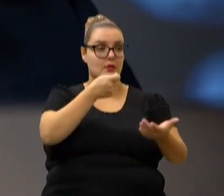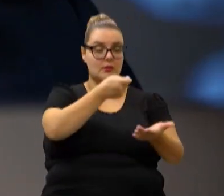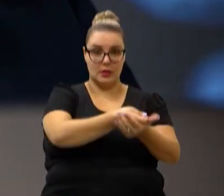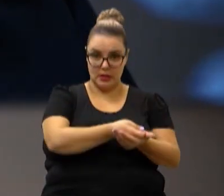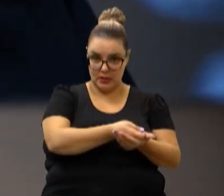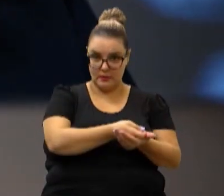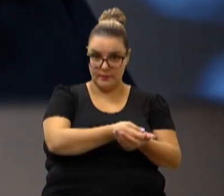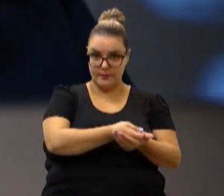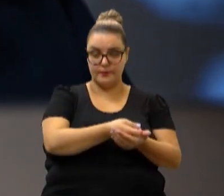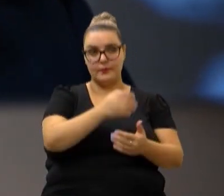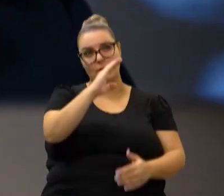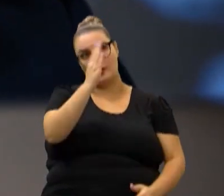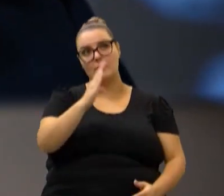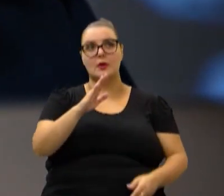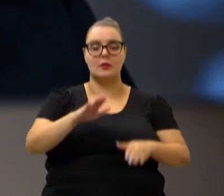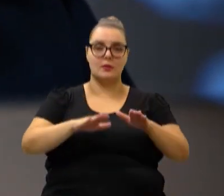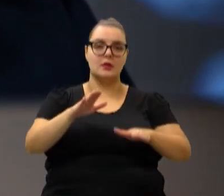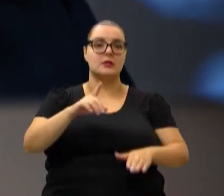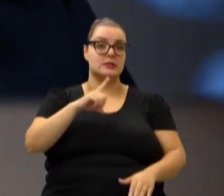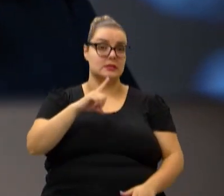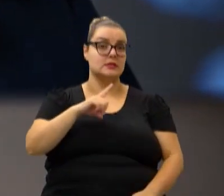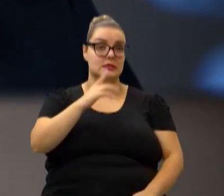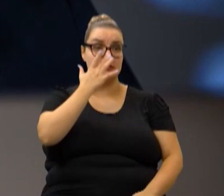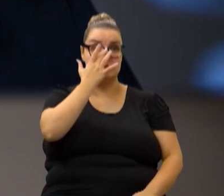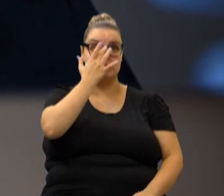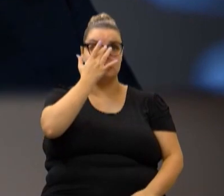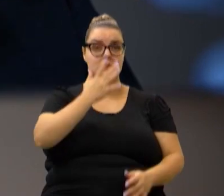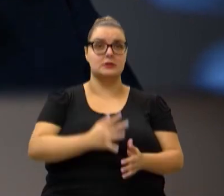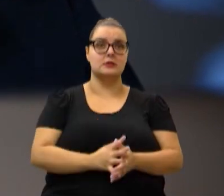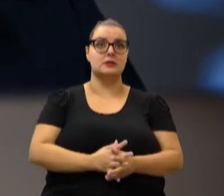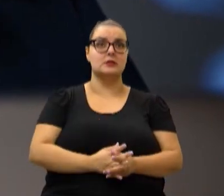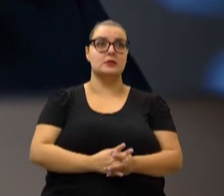buscar negociar, quitar, né? No Brasil, de vez em quando, você tem